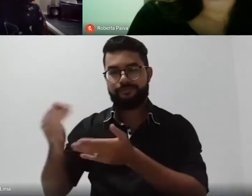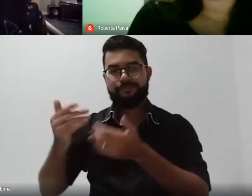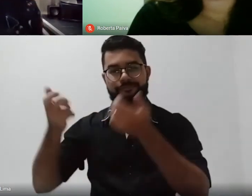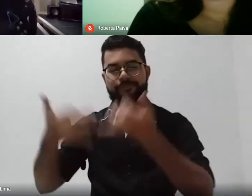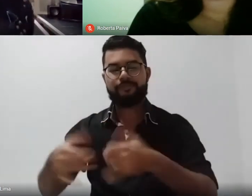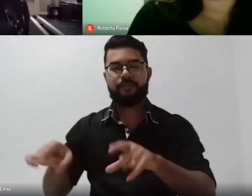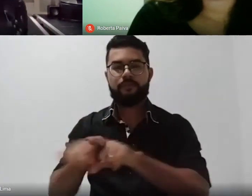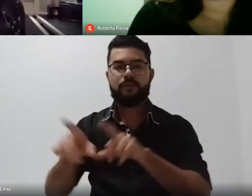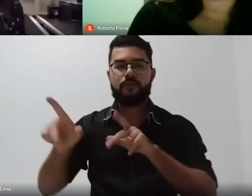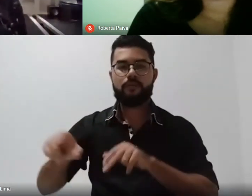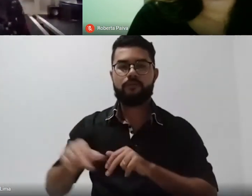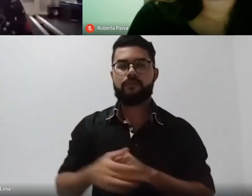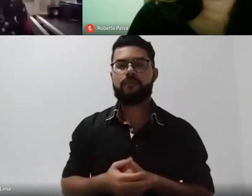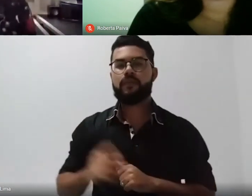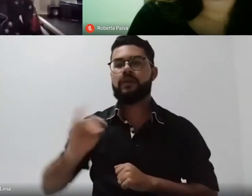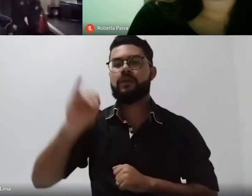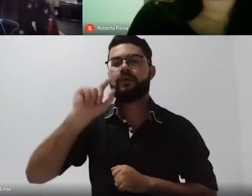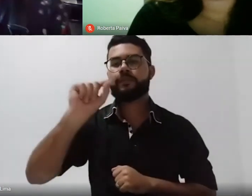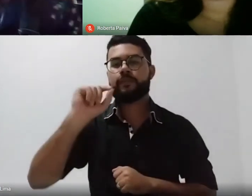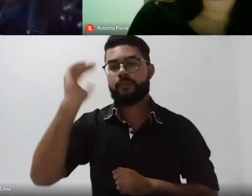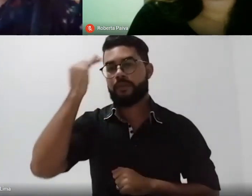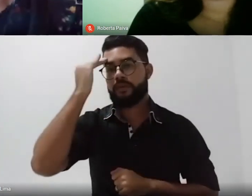no princípio, a gente entendeu,